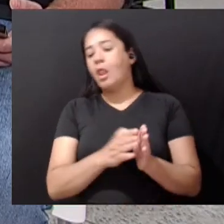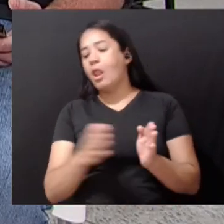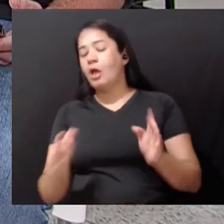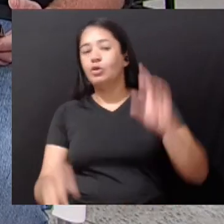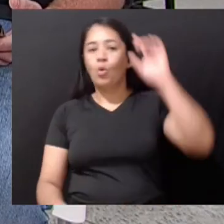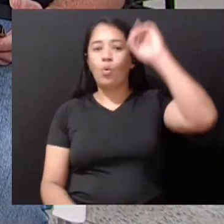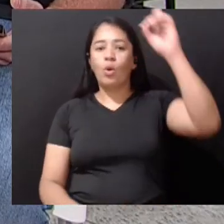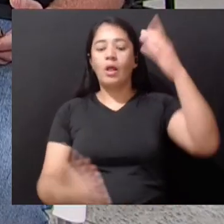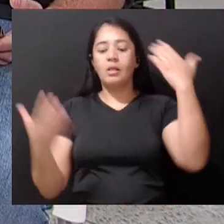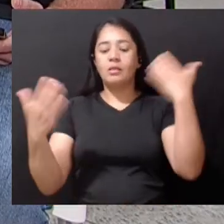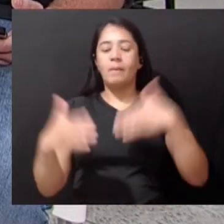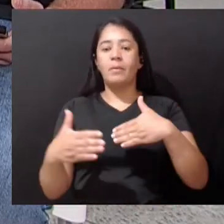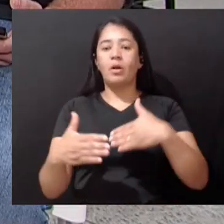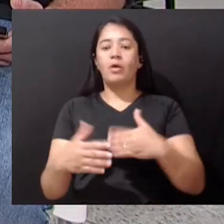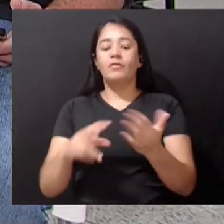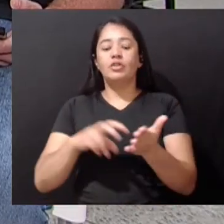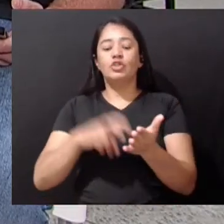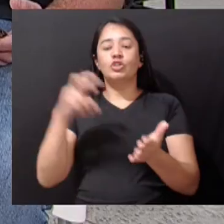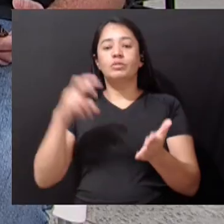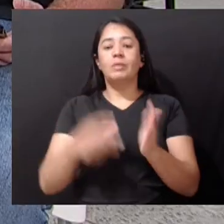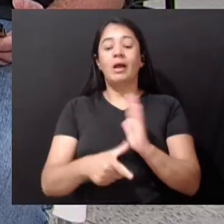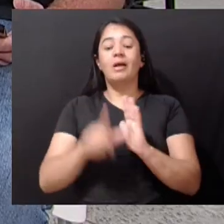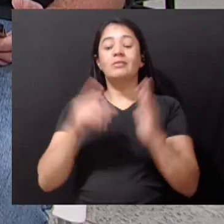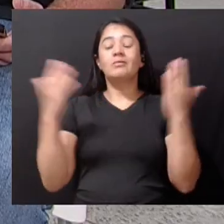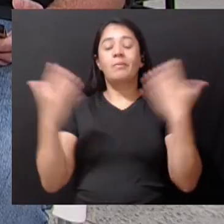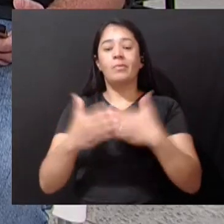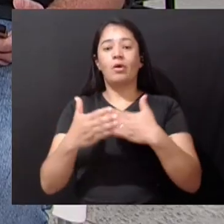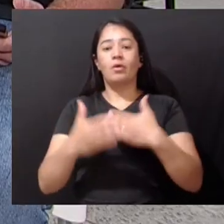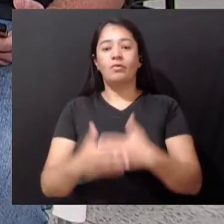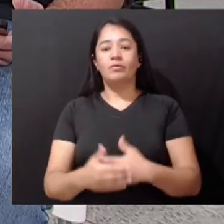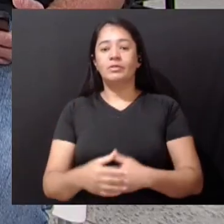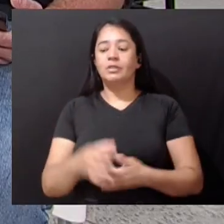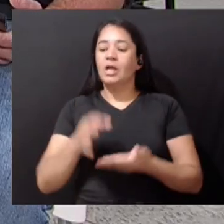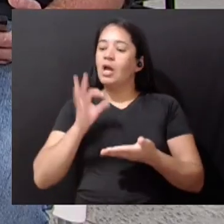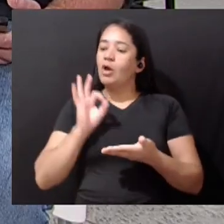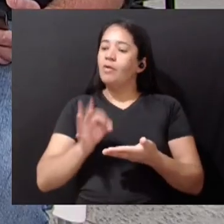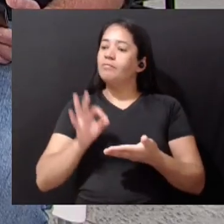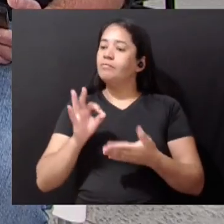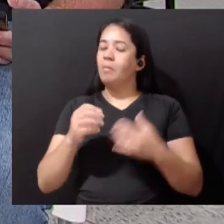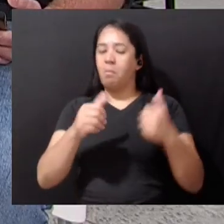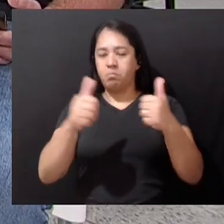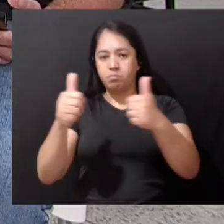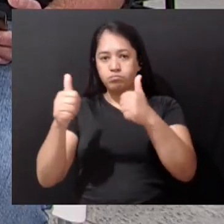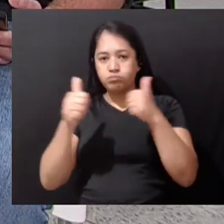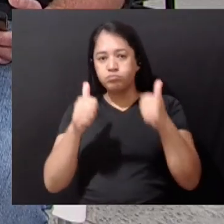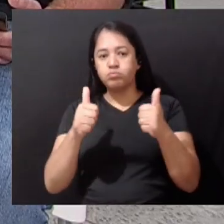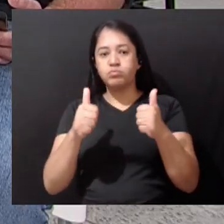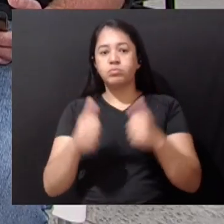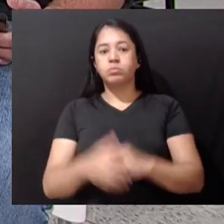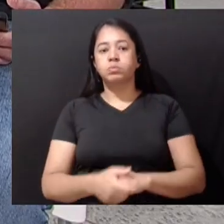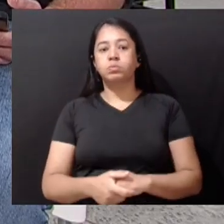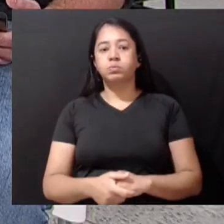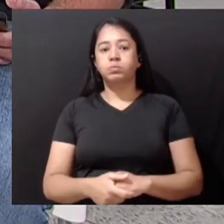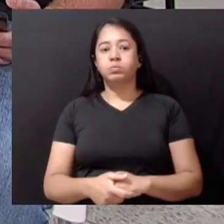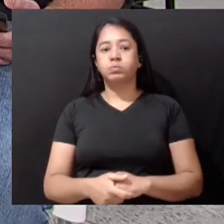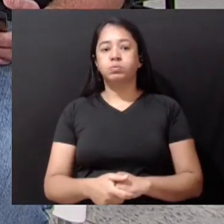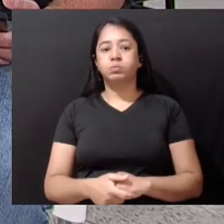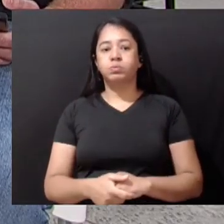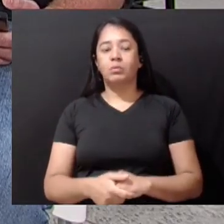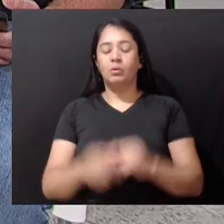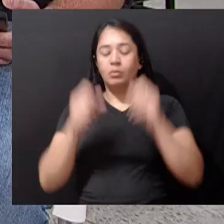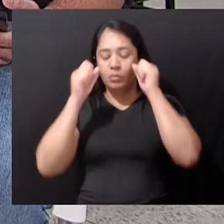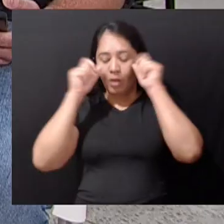né? Que antecede a prova, o Enem, tomaram um café da manhã reforçado? Como que é? Acordar